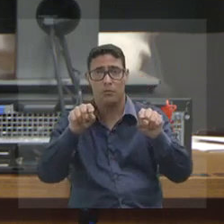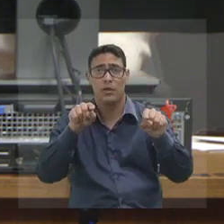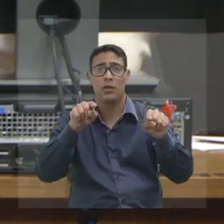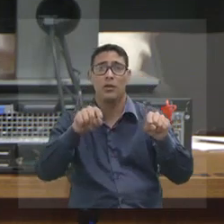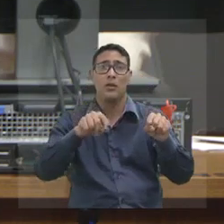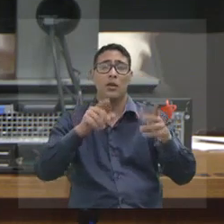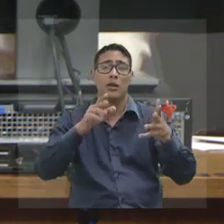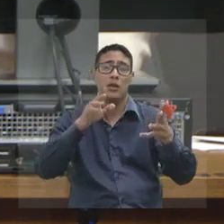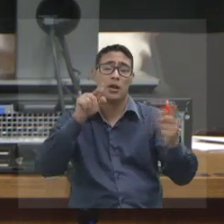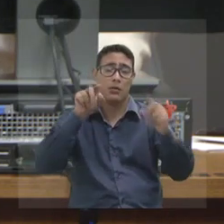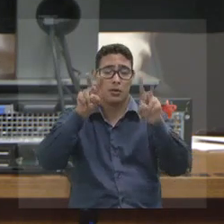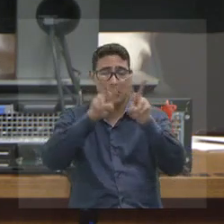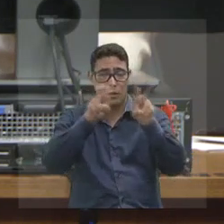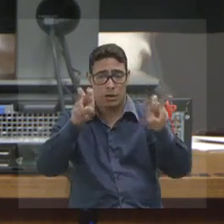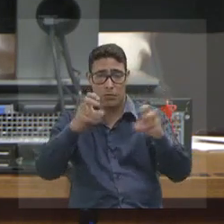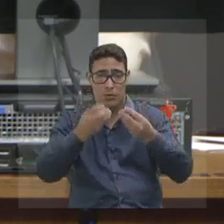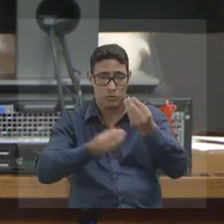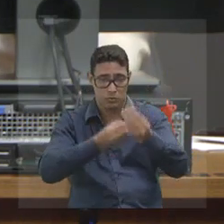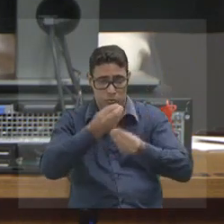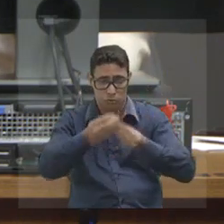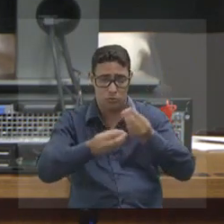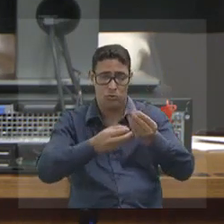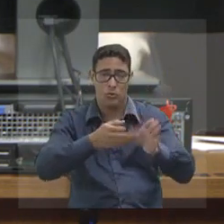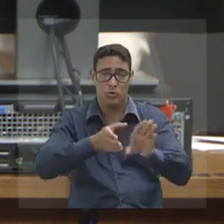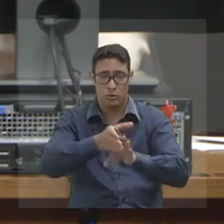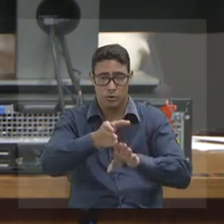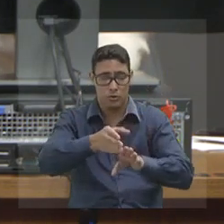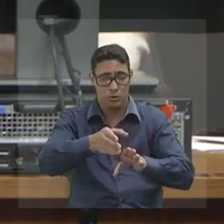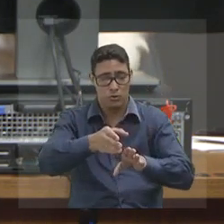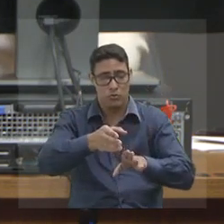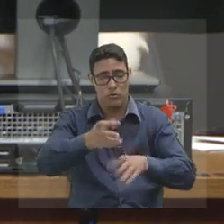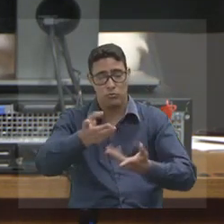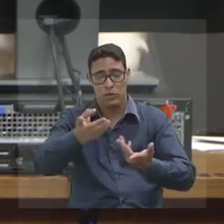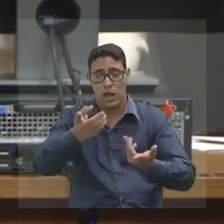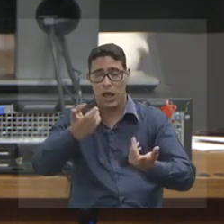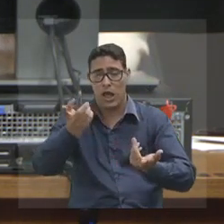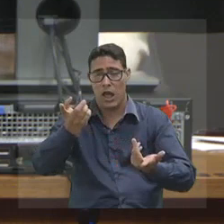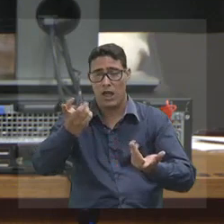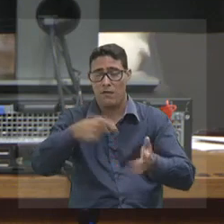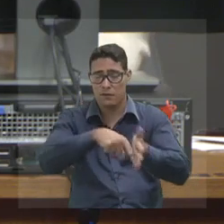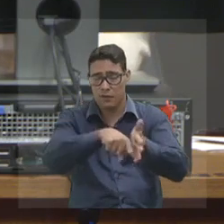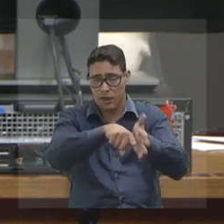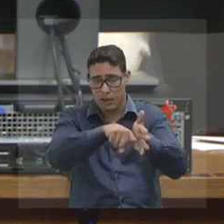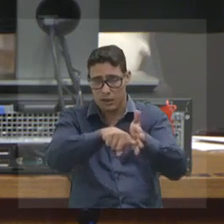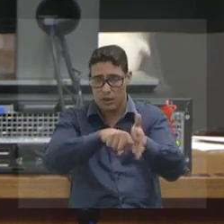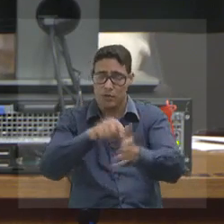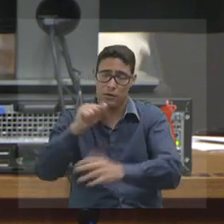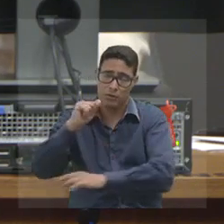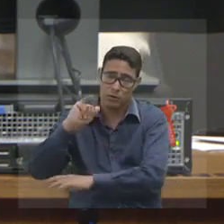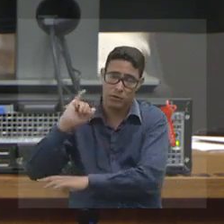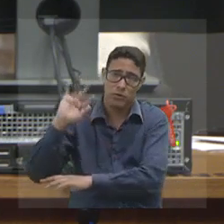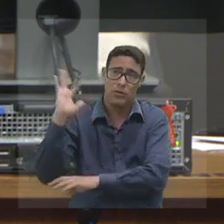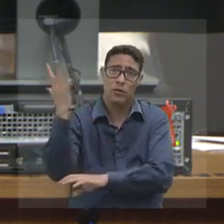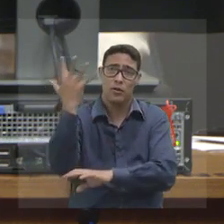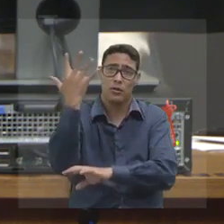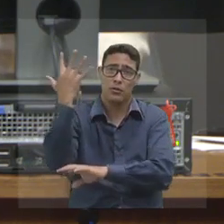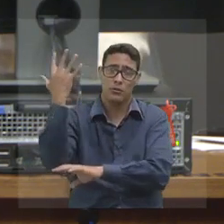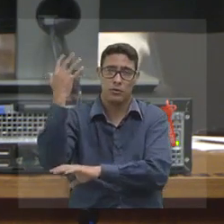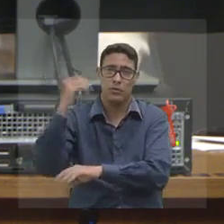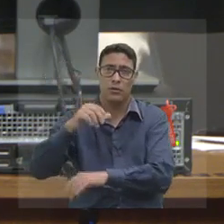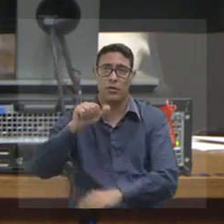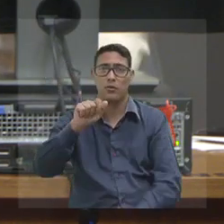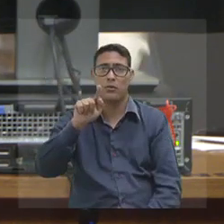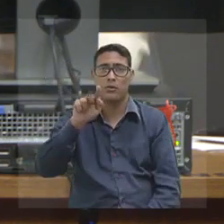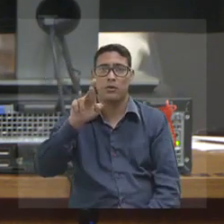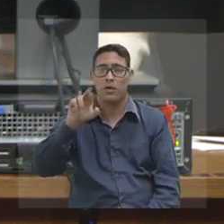orientadora e nem sempre punitiva da fiscalização ambiental nas atividades água se